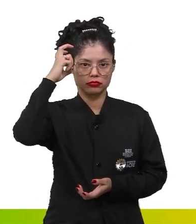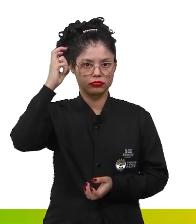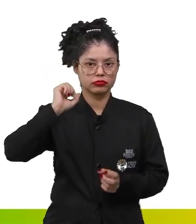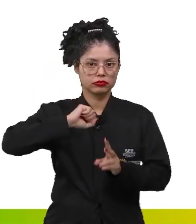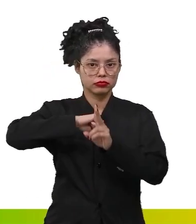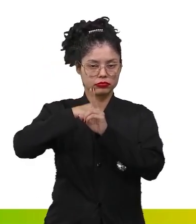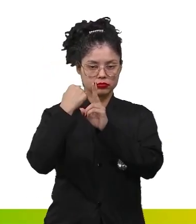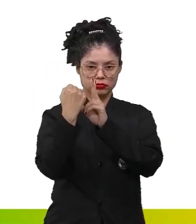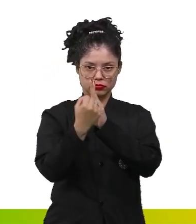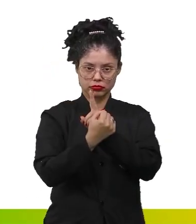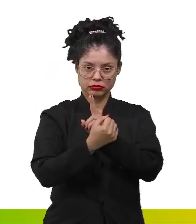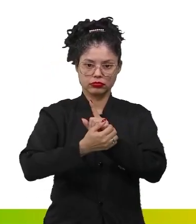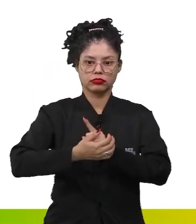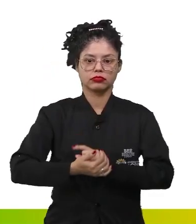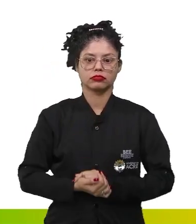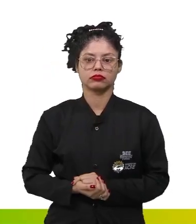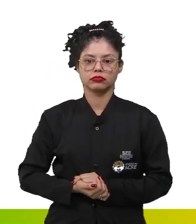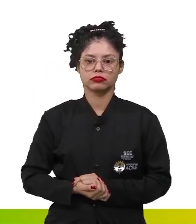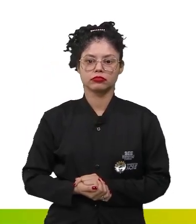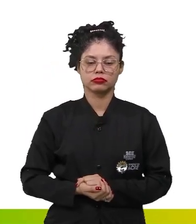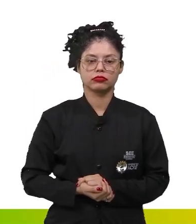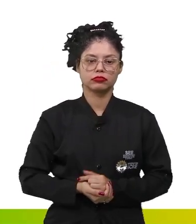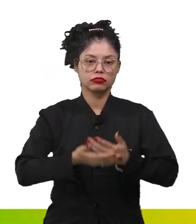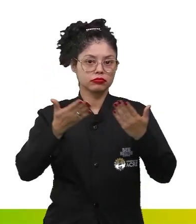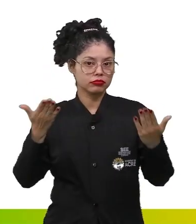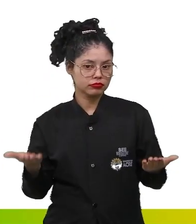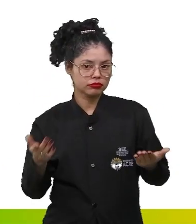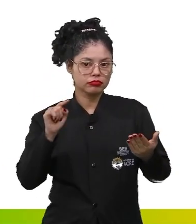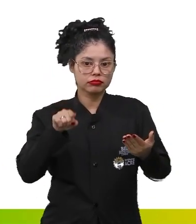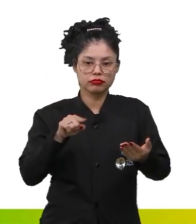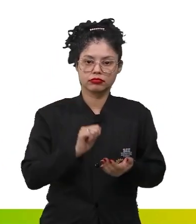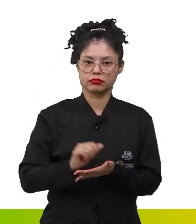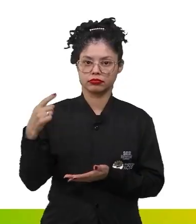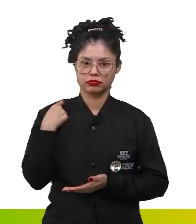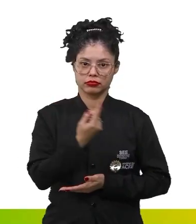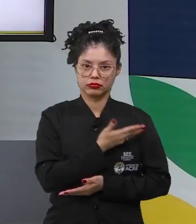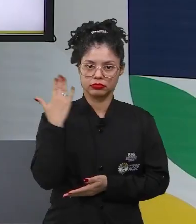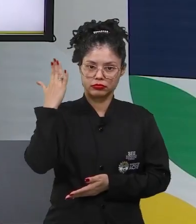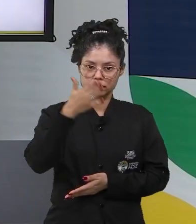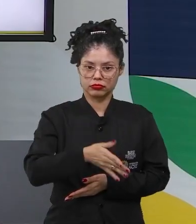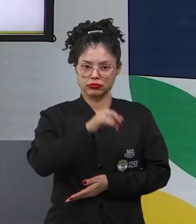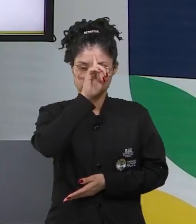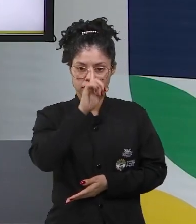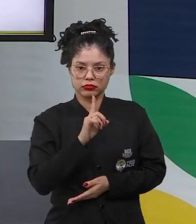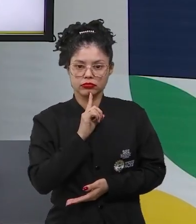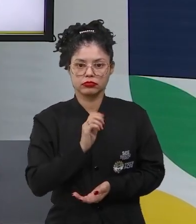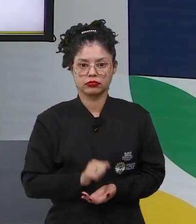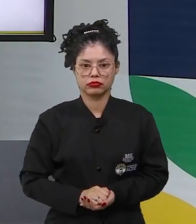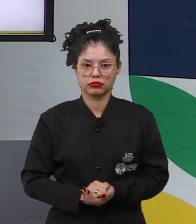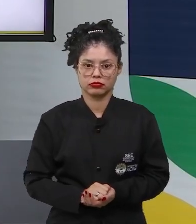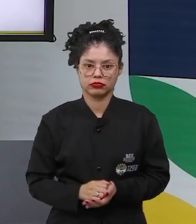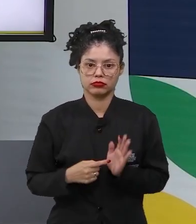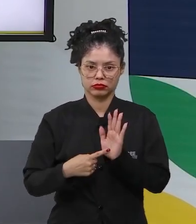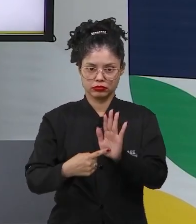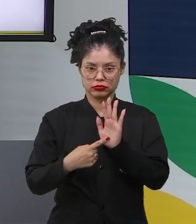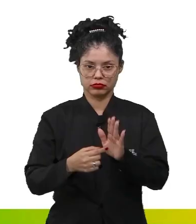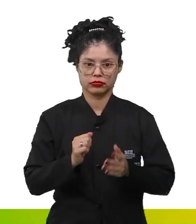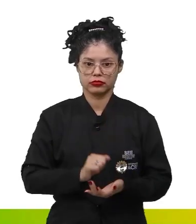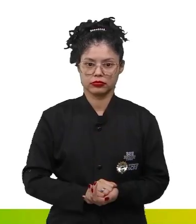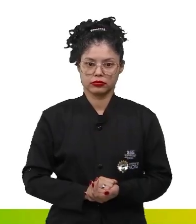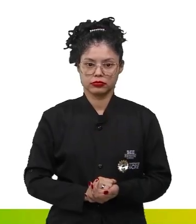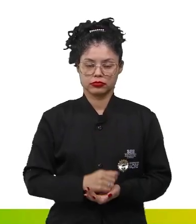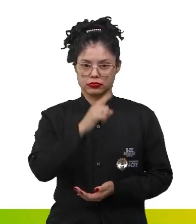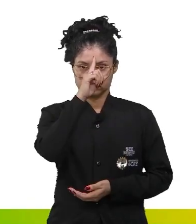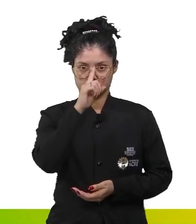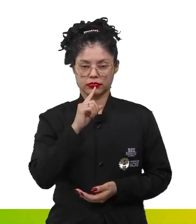étnica, cultural e social. Logo, a gente já vai direto para a imagem. Olha o que a imagem nos mostra.